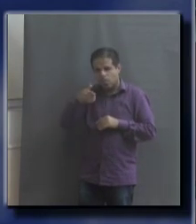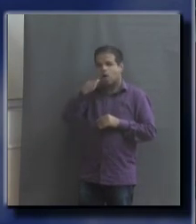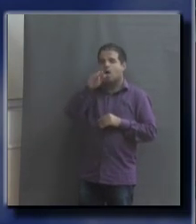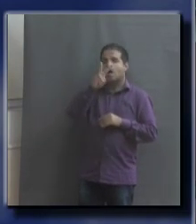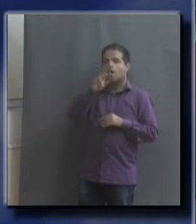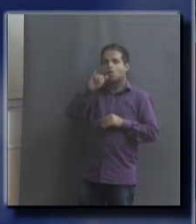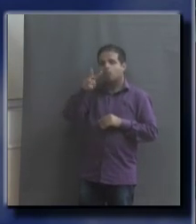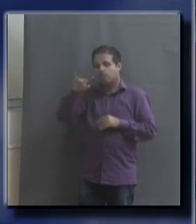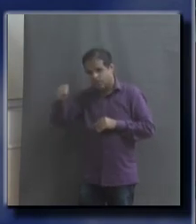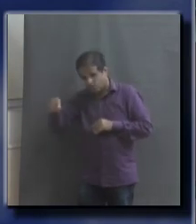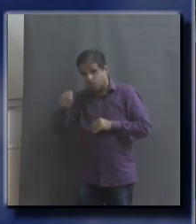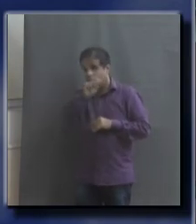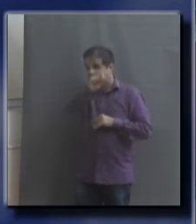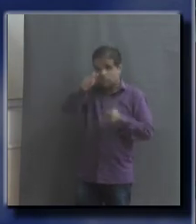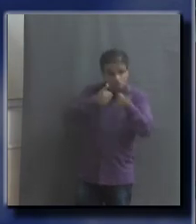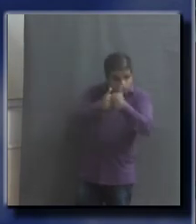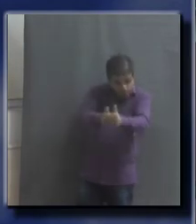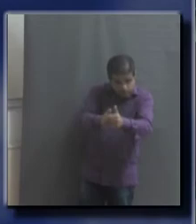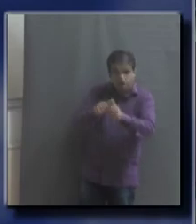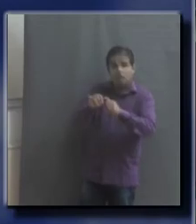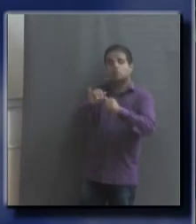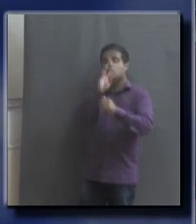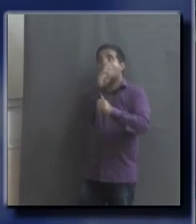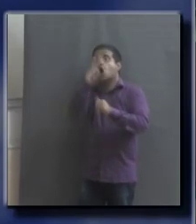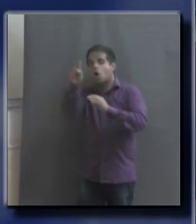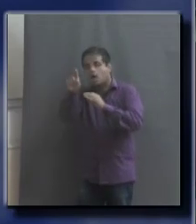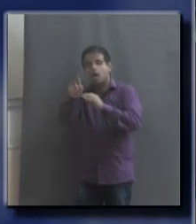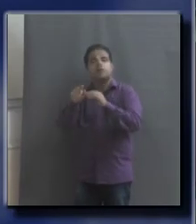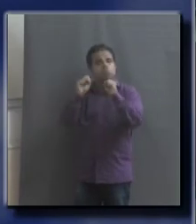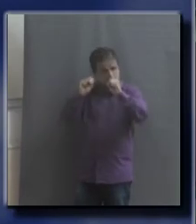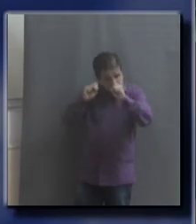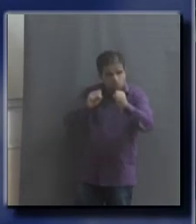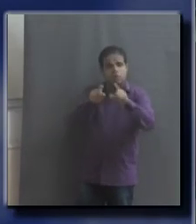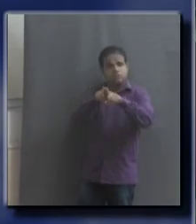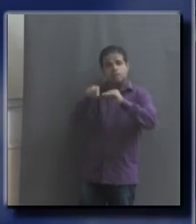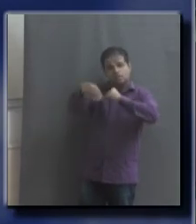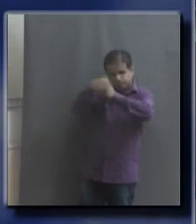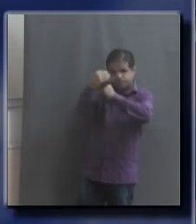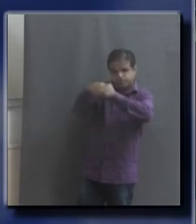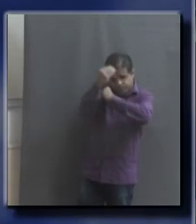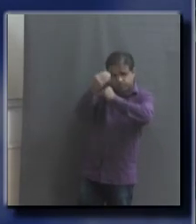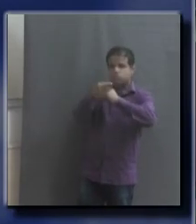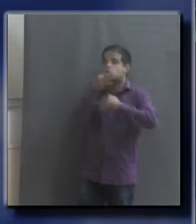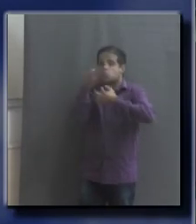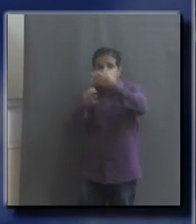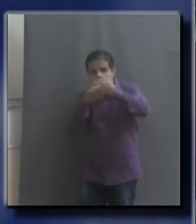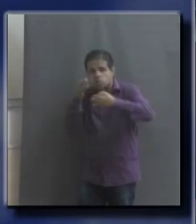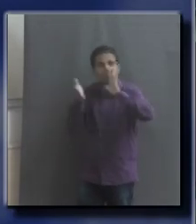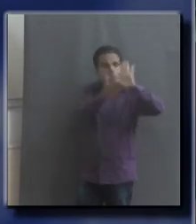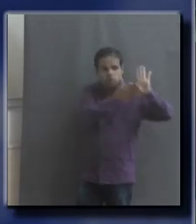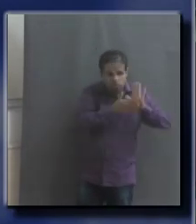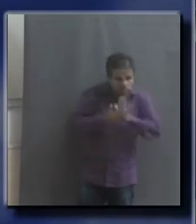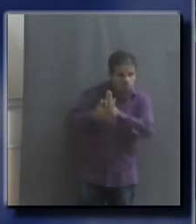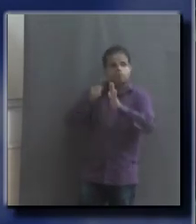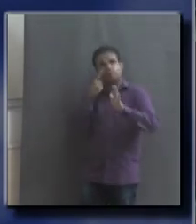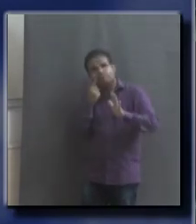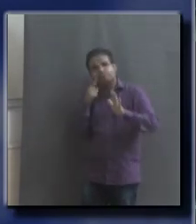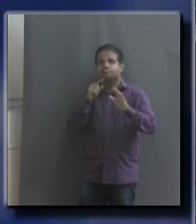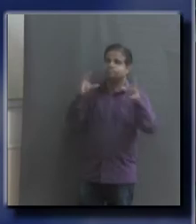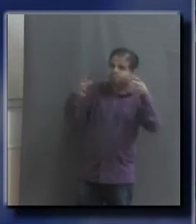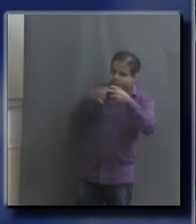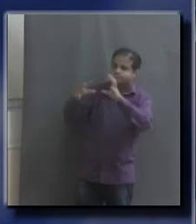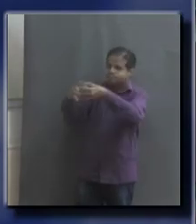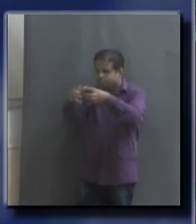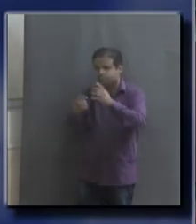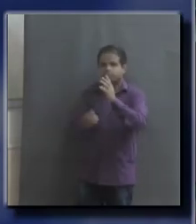www.crpsp.org.br/ao-vivo. Então, quem está acompanhando online também pode mandar aí as suas sugestões, as suas propostas, e a gente vai submeter aos grupos